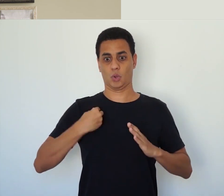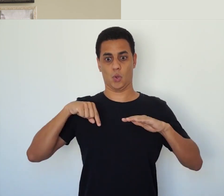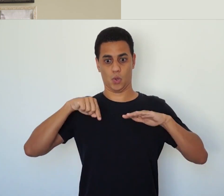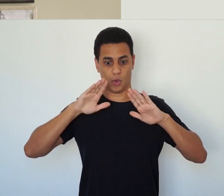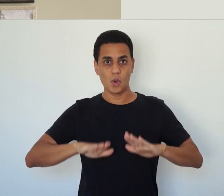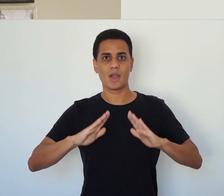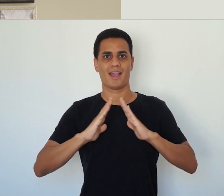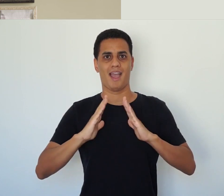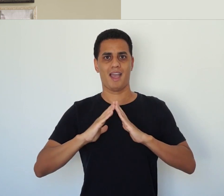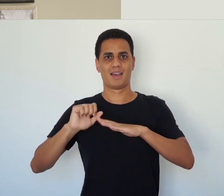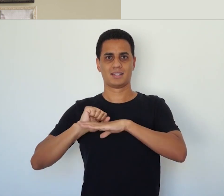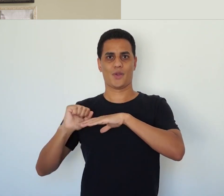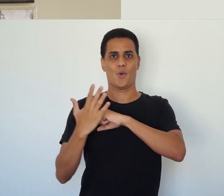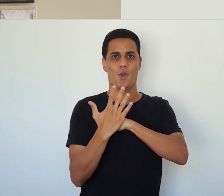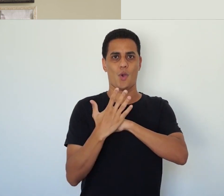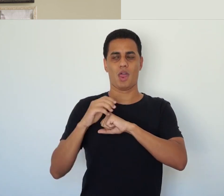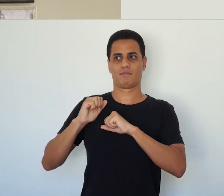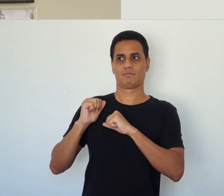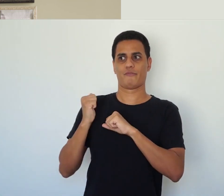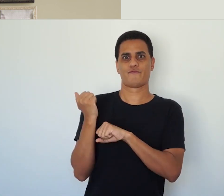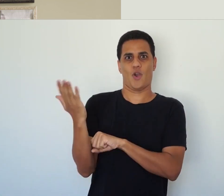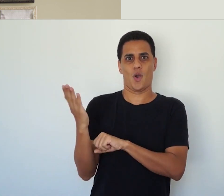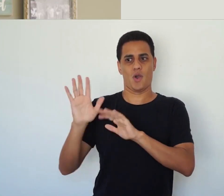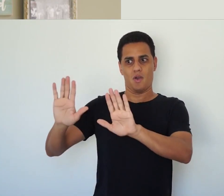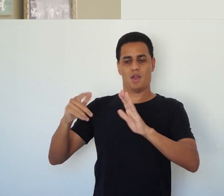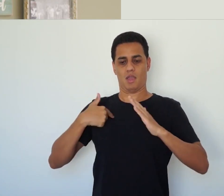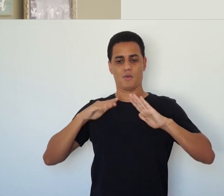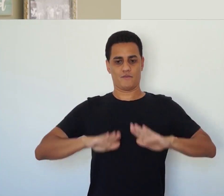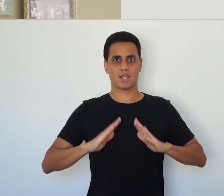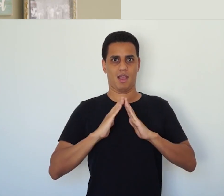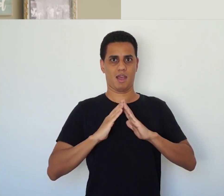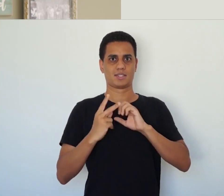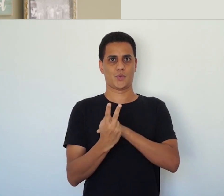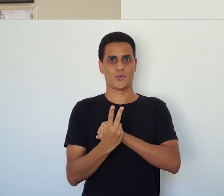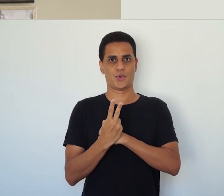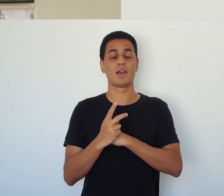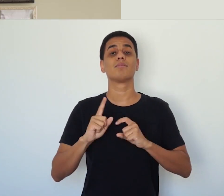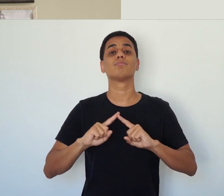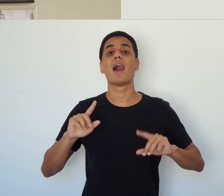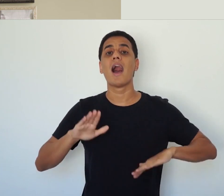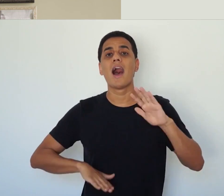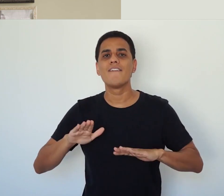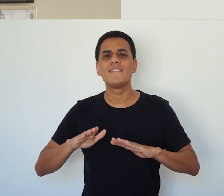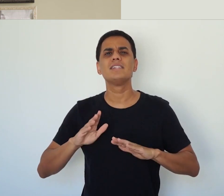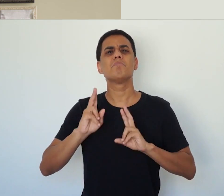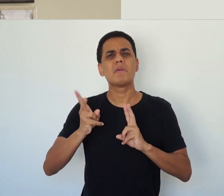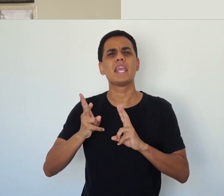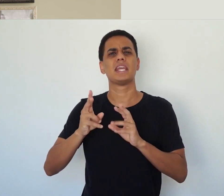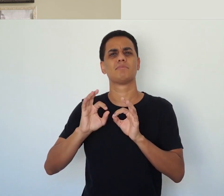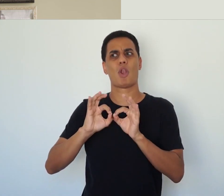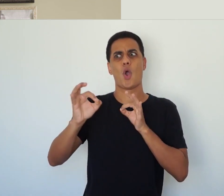nós estamos protegidos fisicamente do Covid-19, do coronavírus, pela nossa quarentena, muitos de nós podemos estar